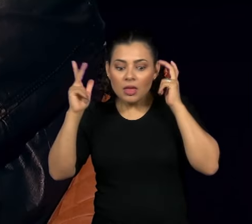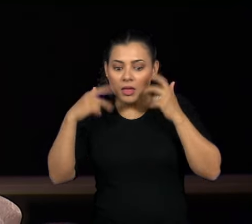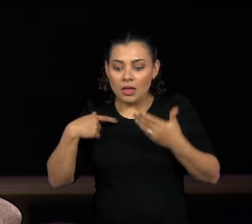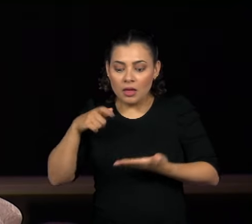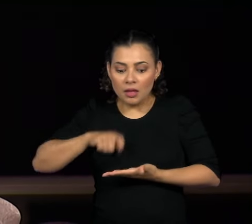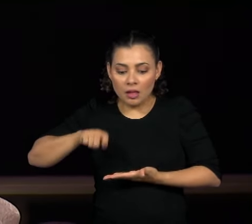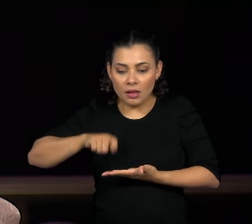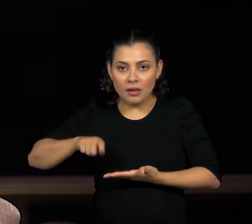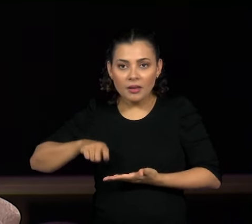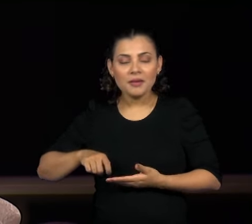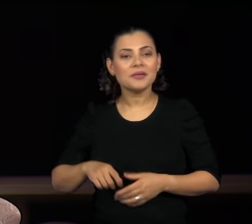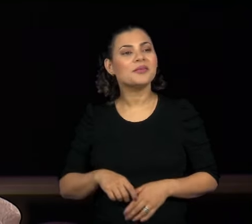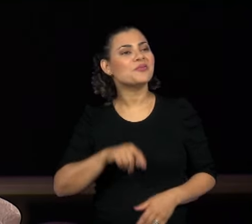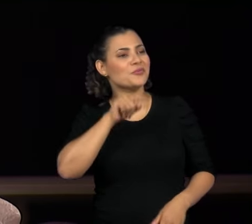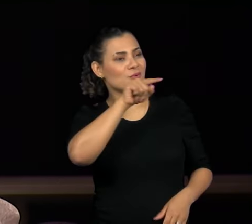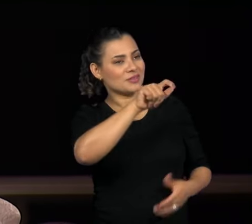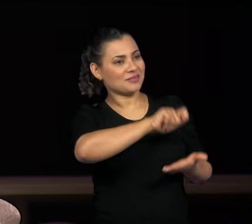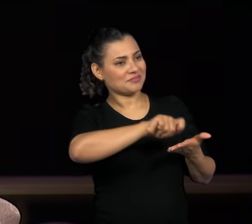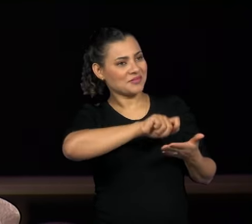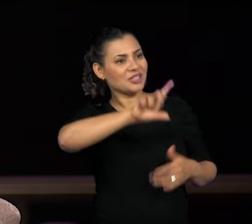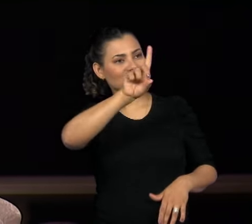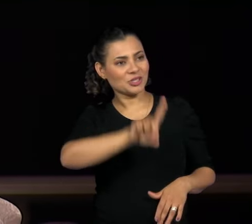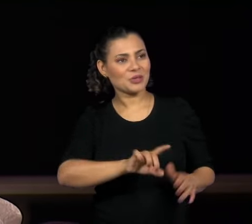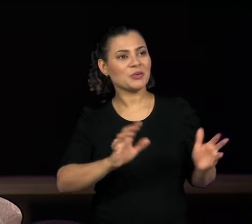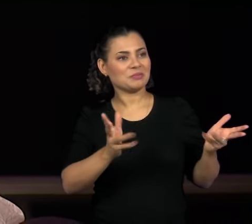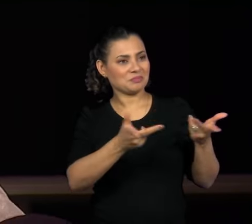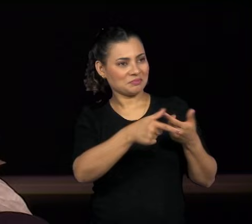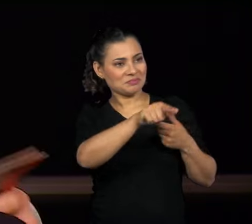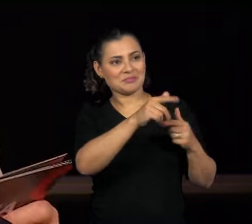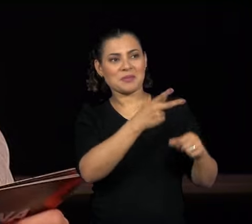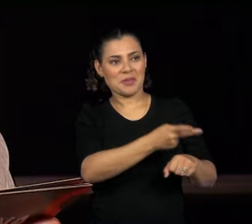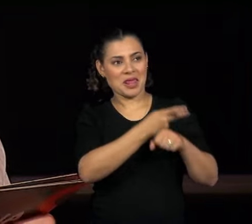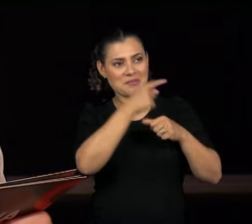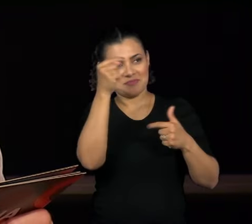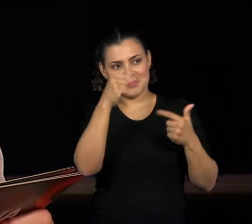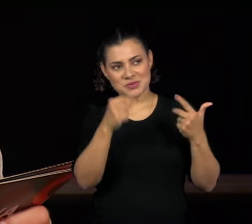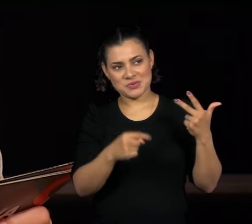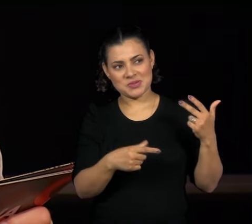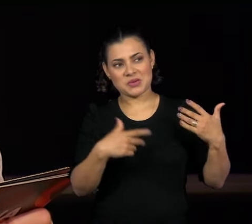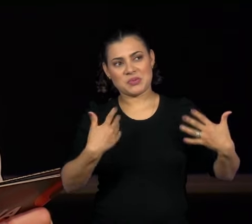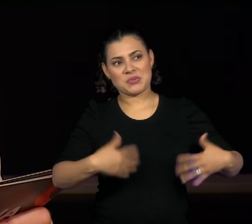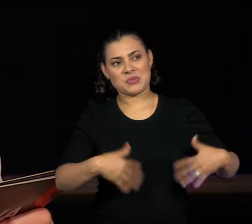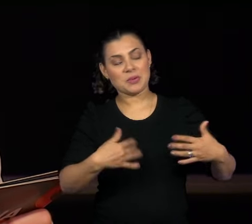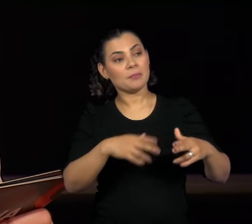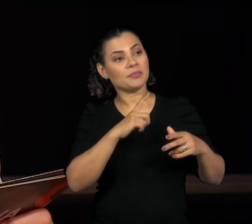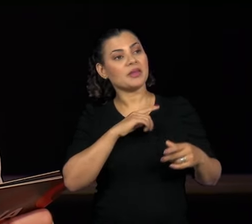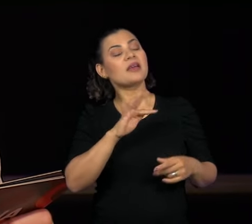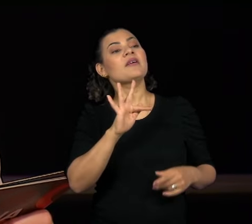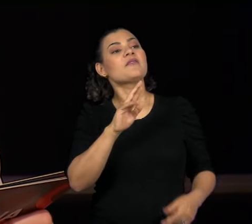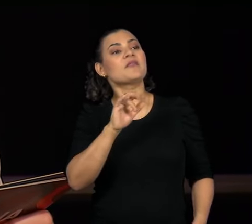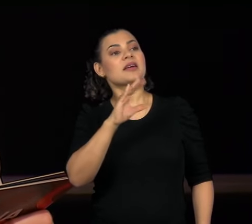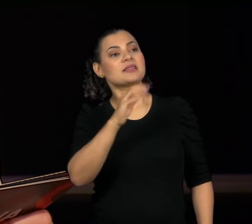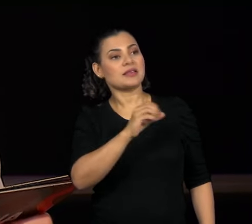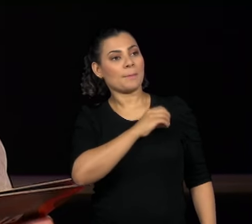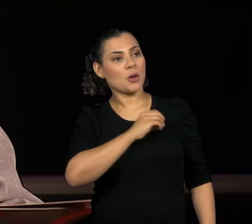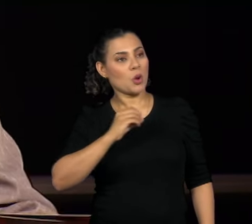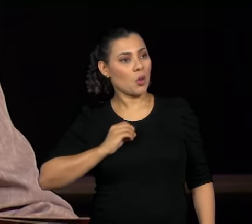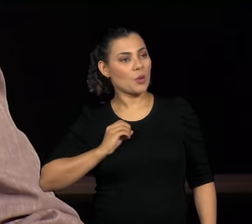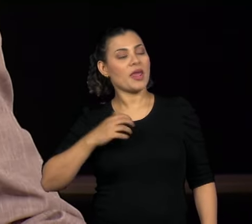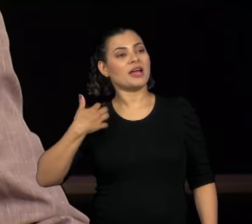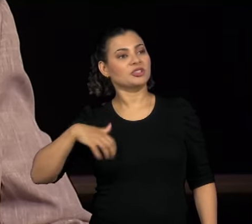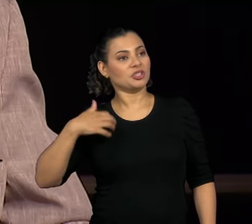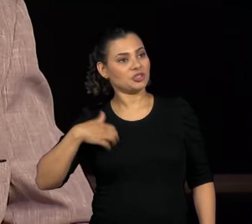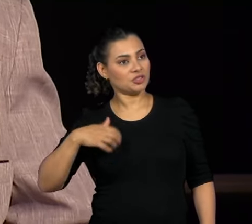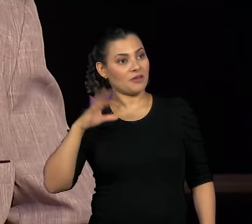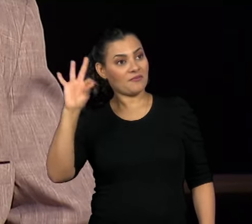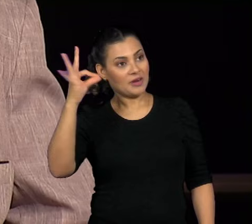sim. Você é um autor e diretor premiado. Você tem texto traduzido lá. Estou lendo aqui. França, Polônia, Argentina. Um